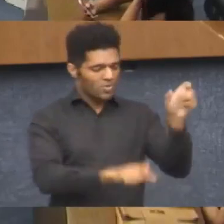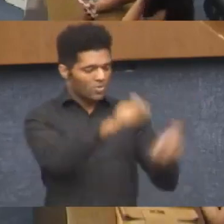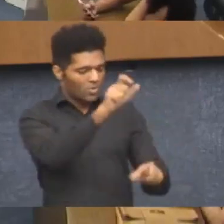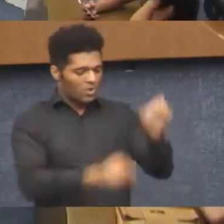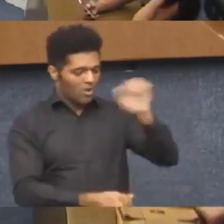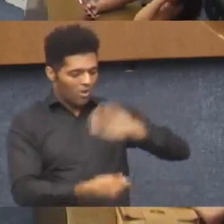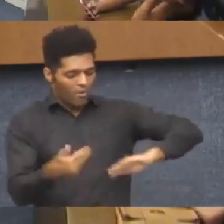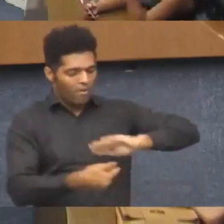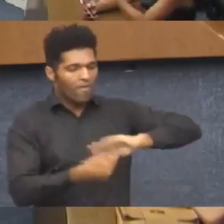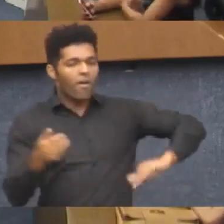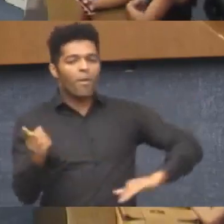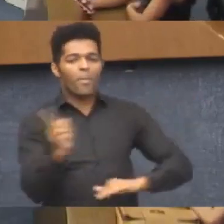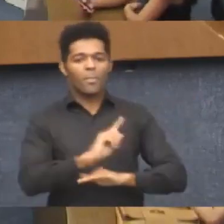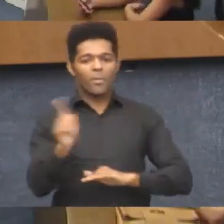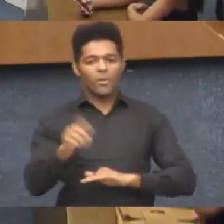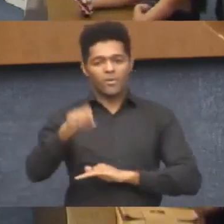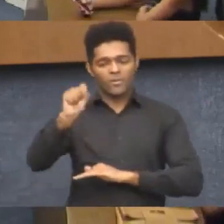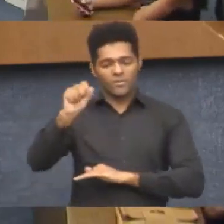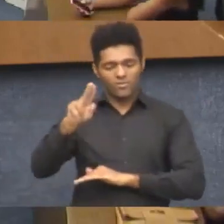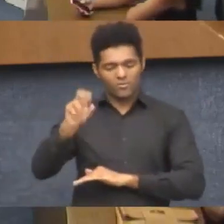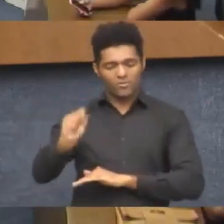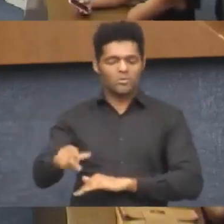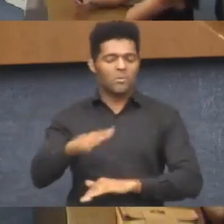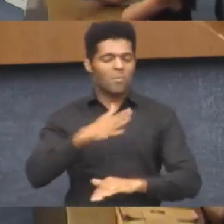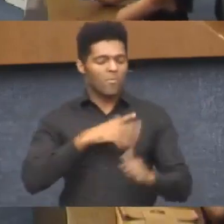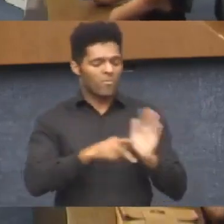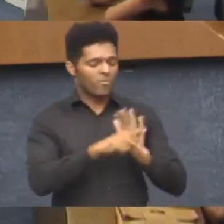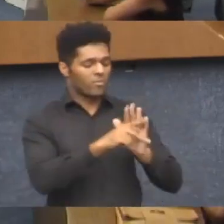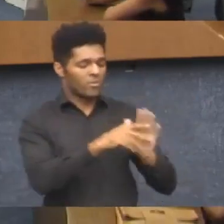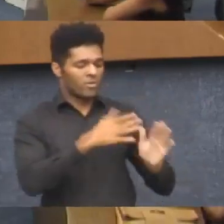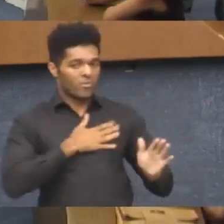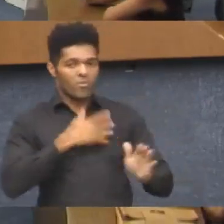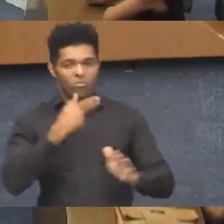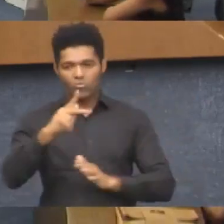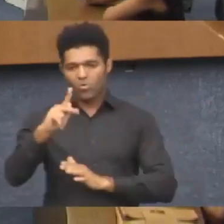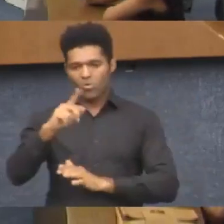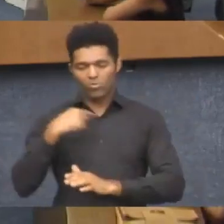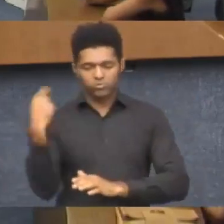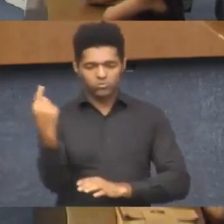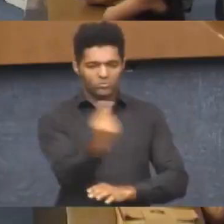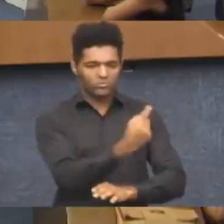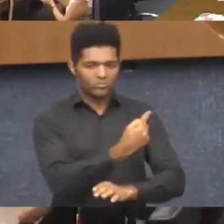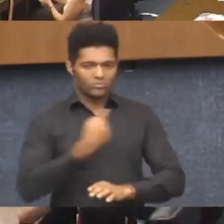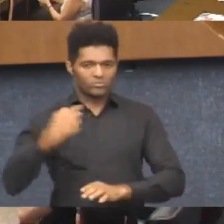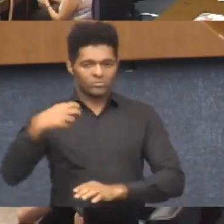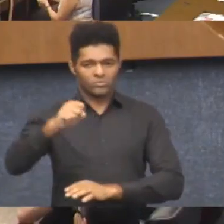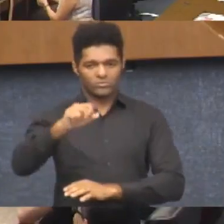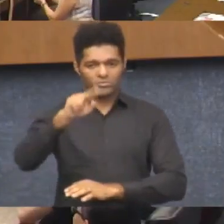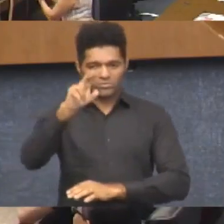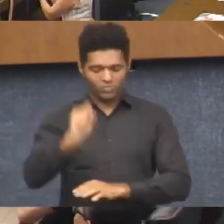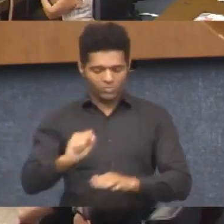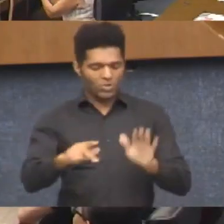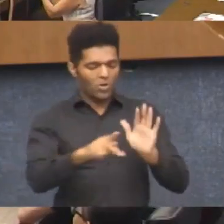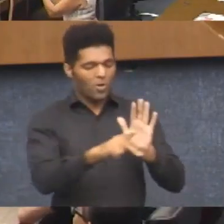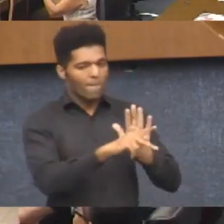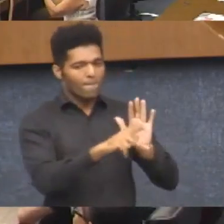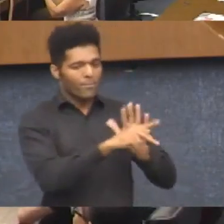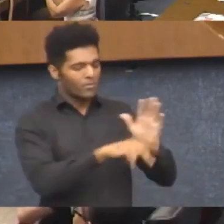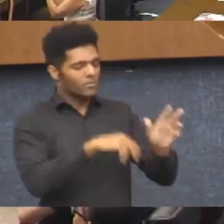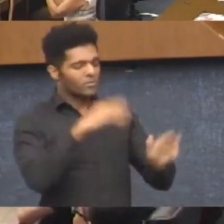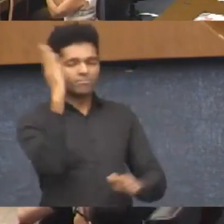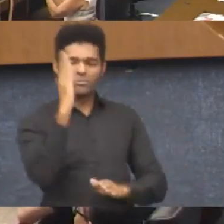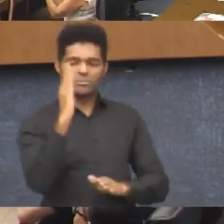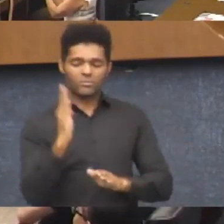a mão. O SUS é seu, o SUS é meu, o SUS é nosso. O SUS é